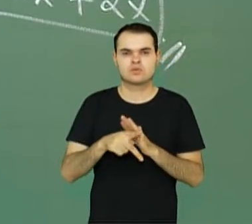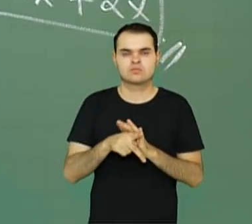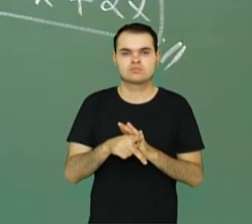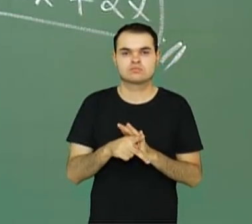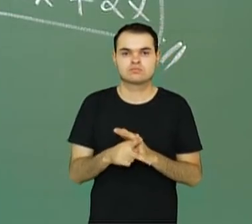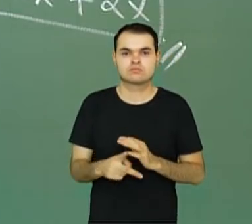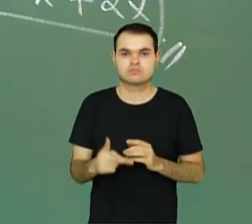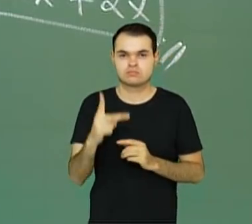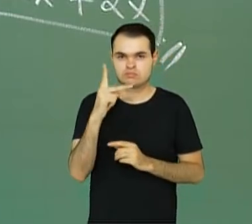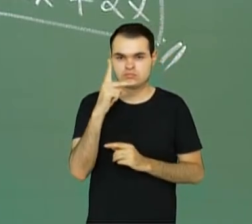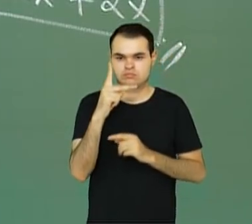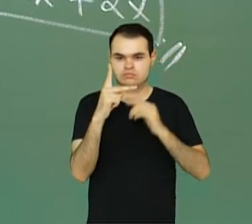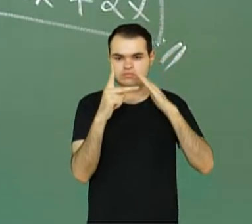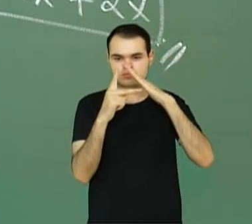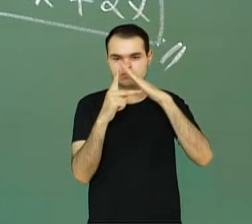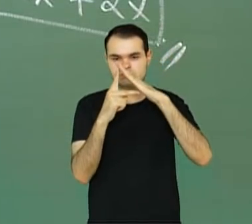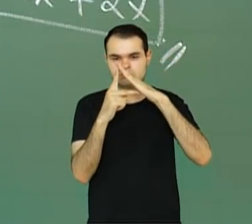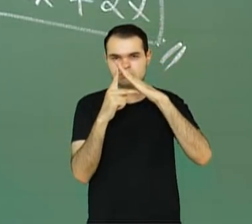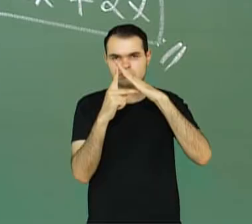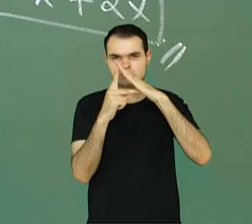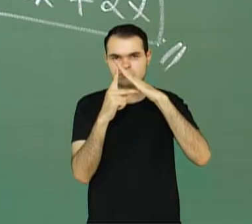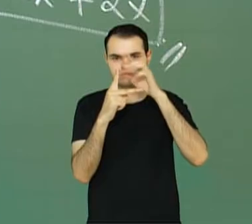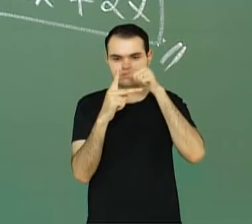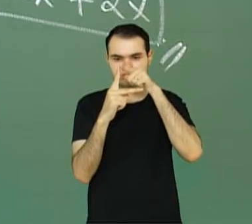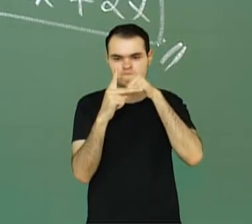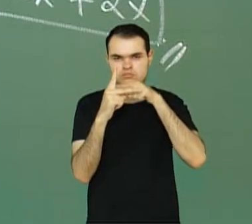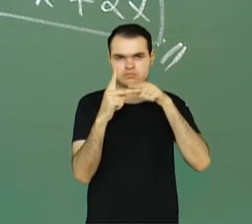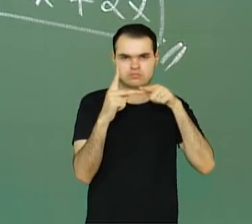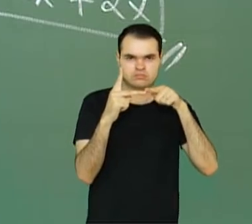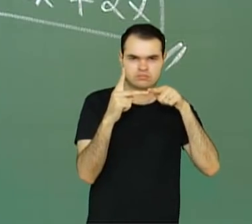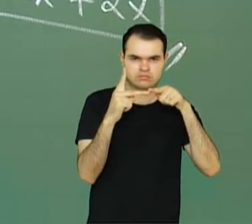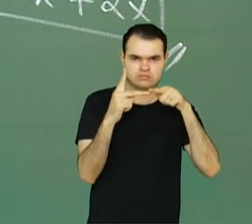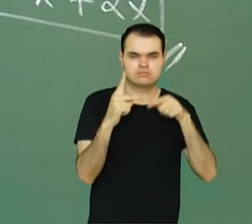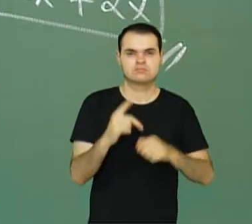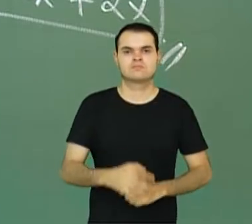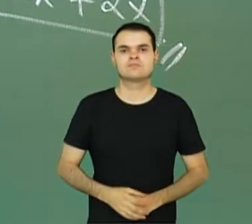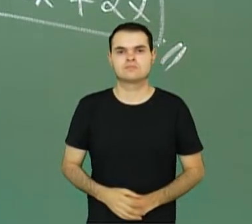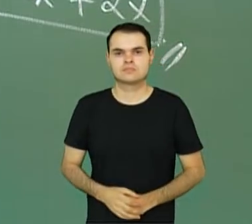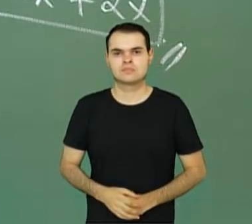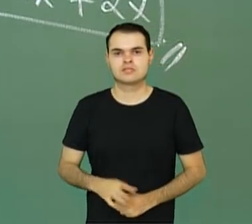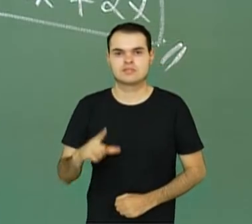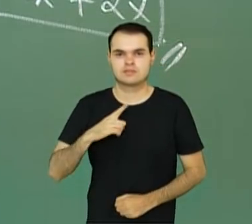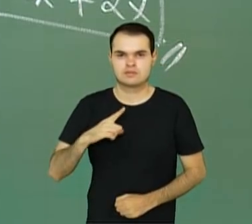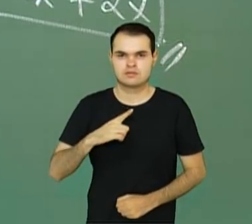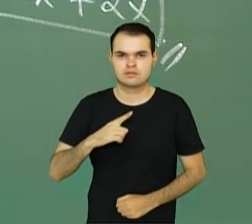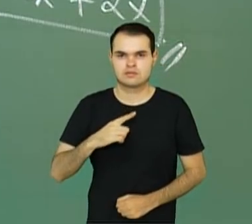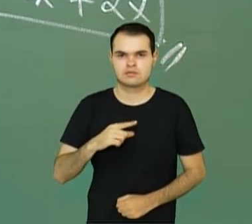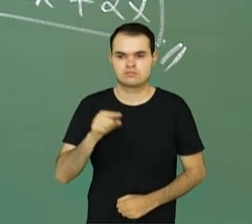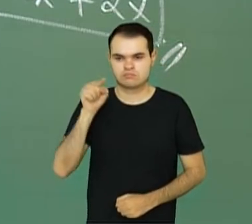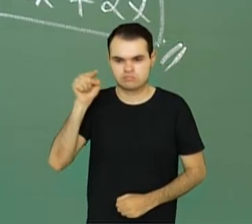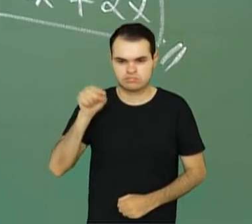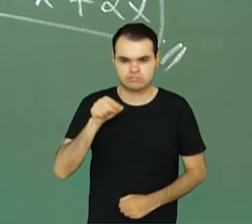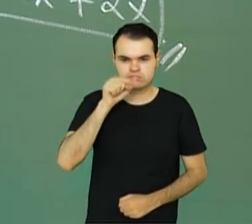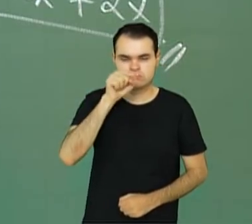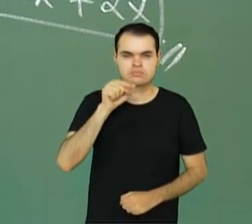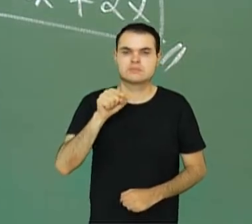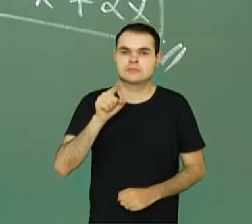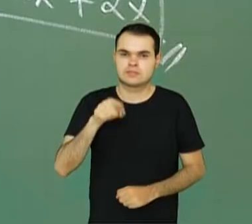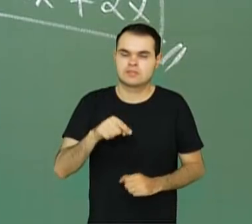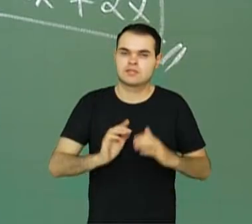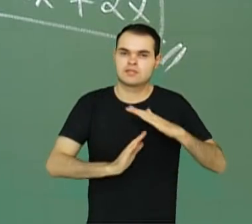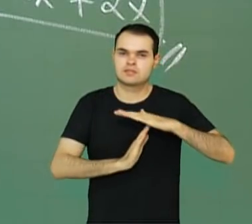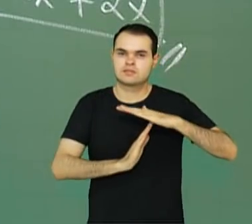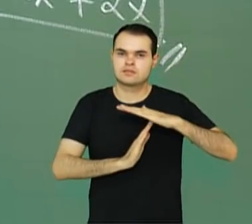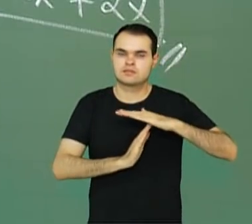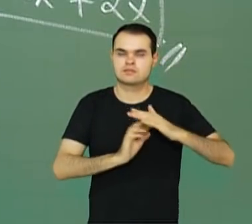conceito do triângulo retângulo, eu tenho uma quantidade de números, uma quantidade de trios bem restrita que funciona